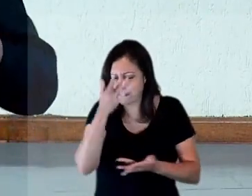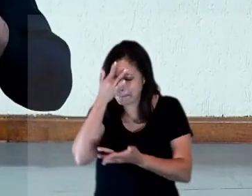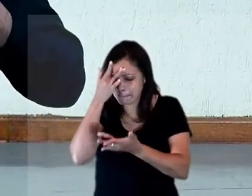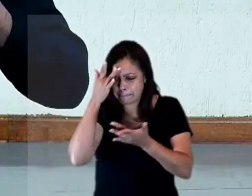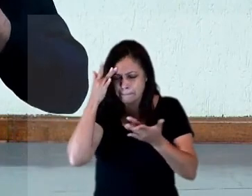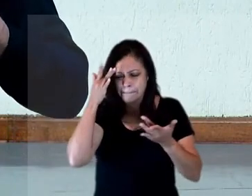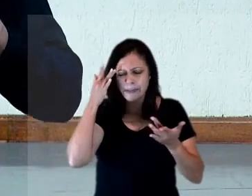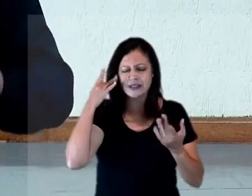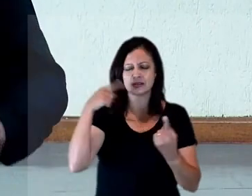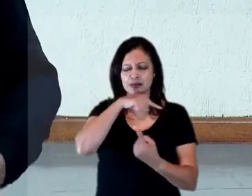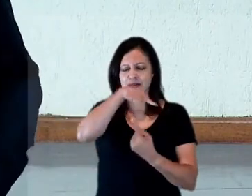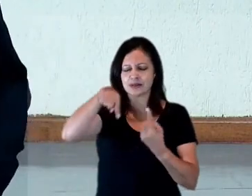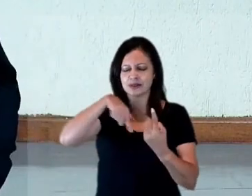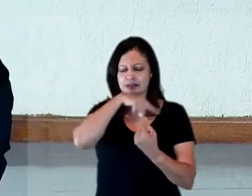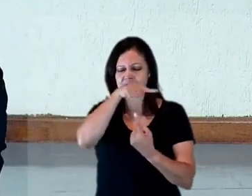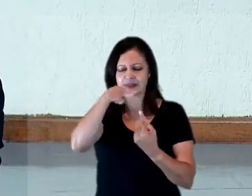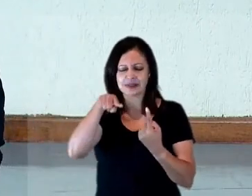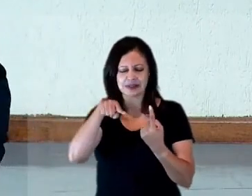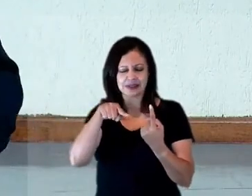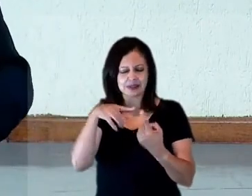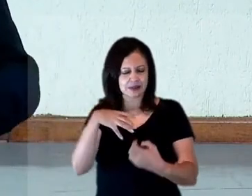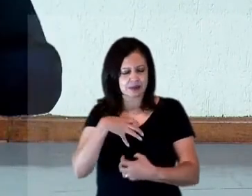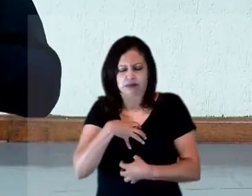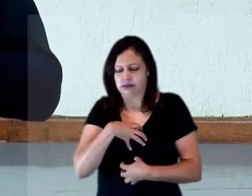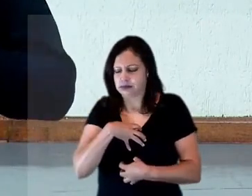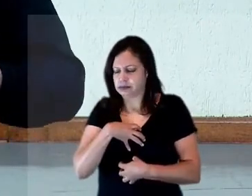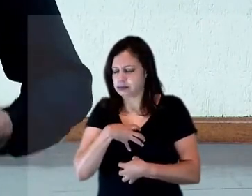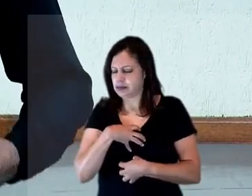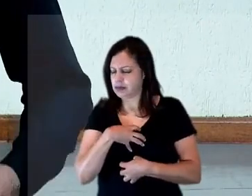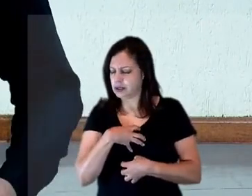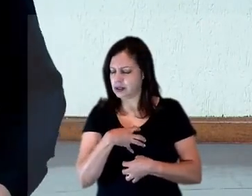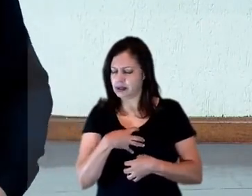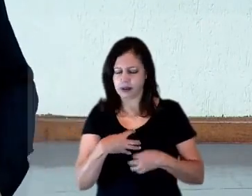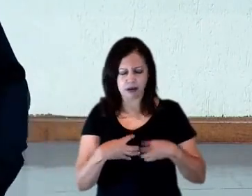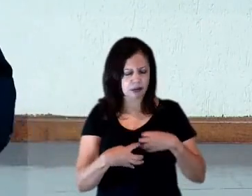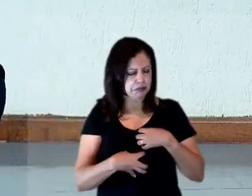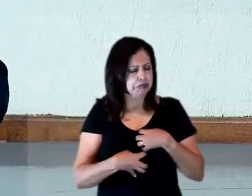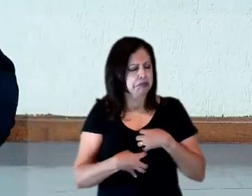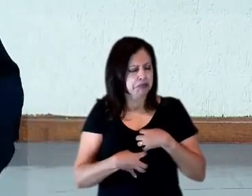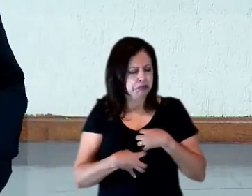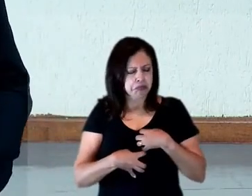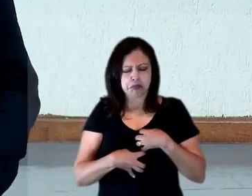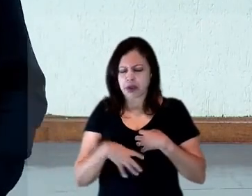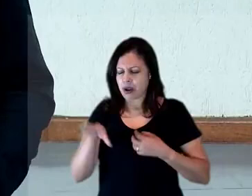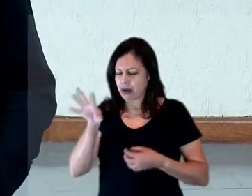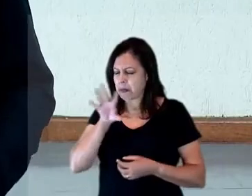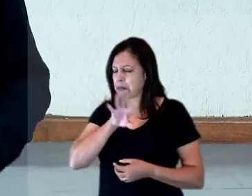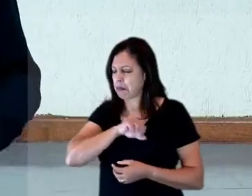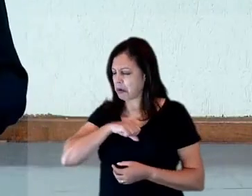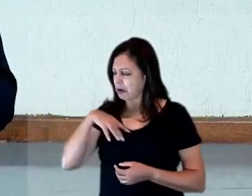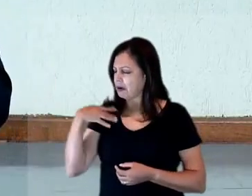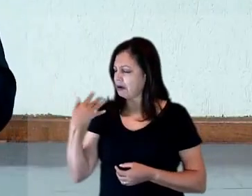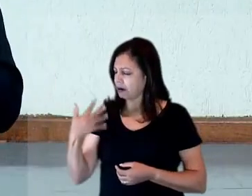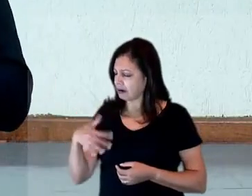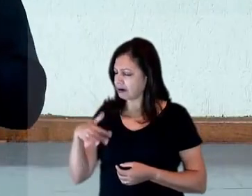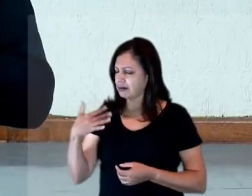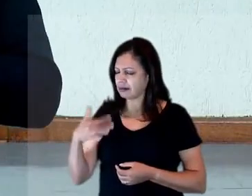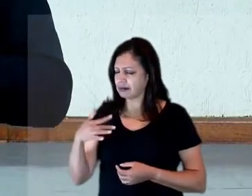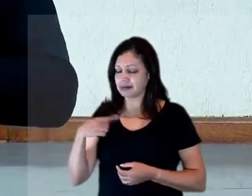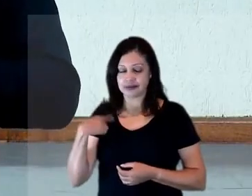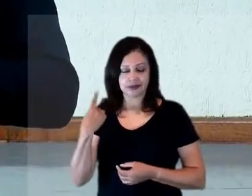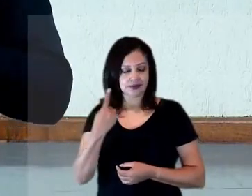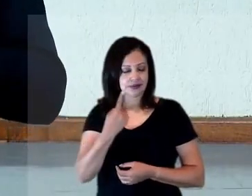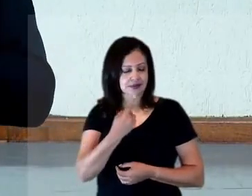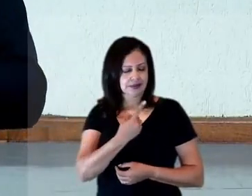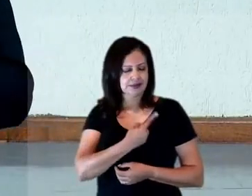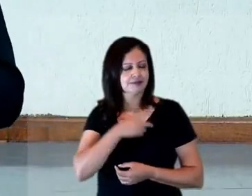ser tocadas, possam ser constrangidas por este amor, que nós possamos nos